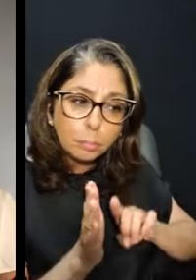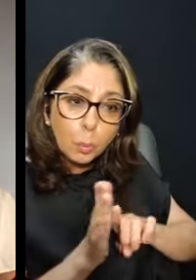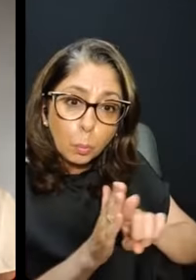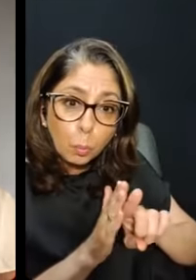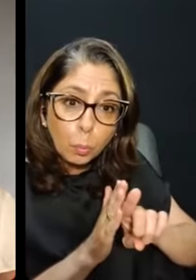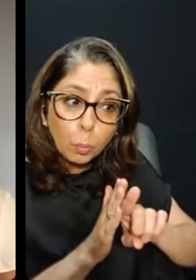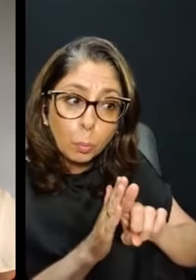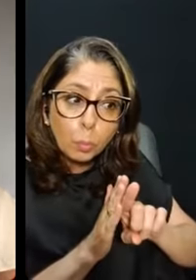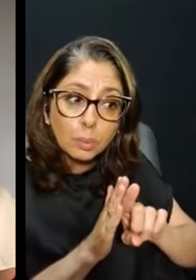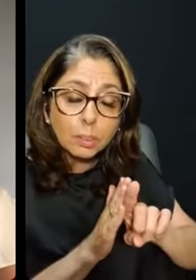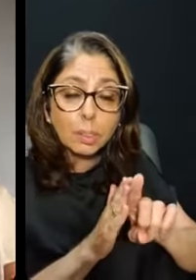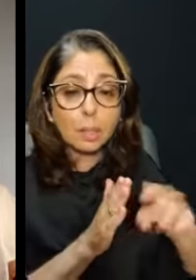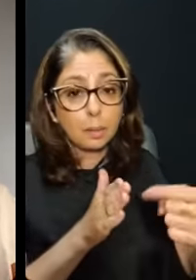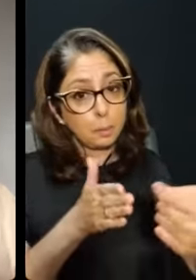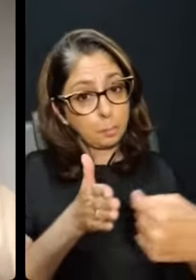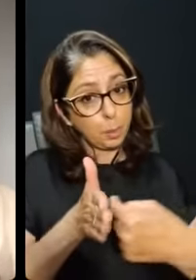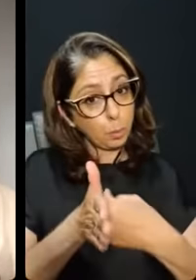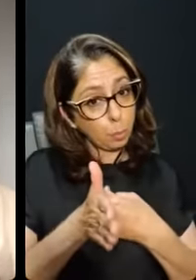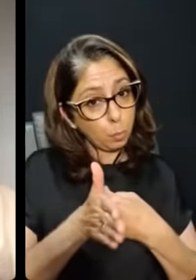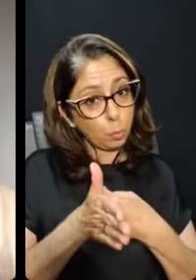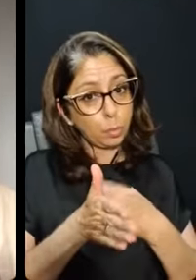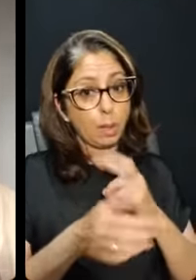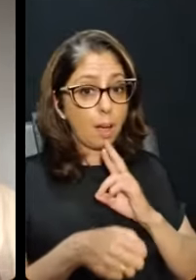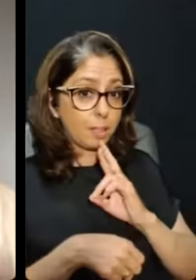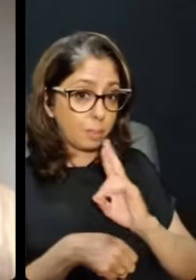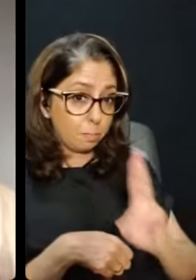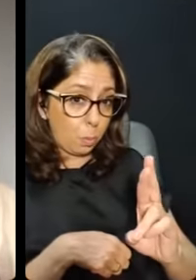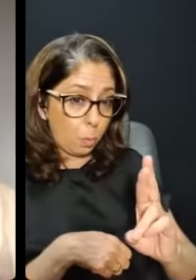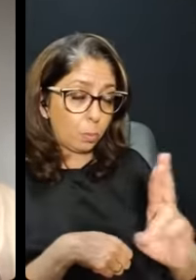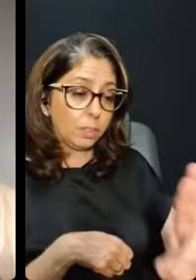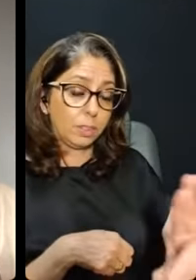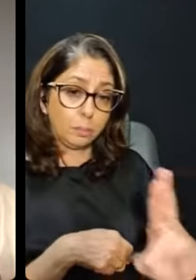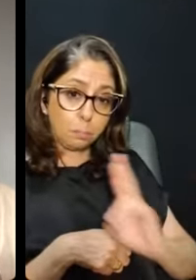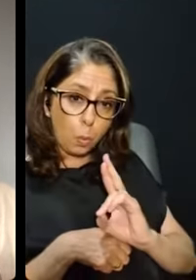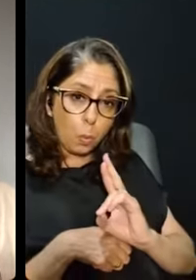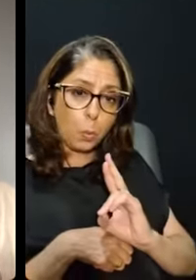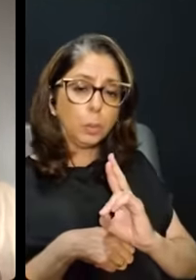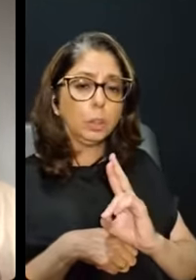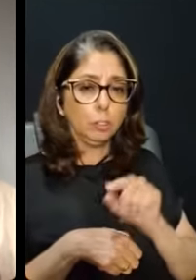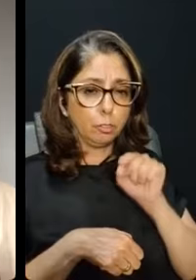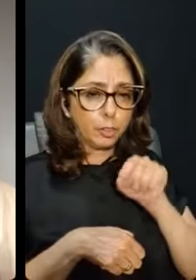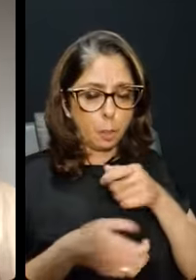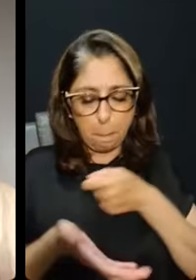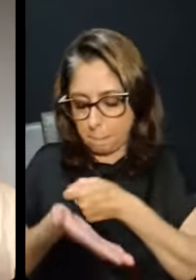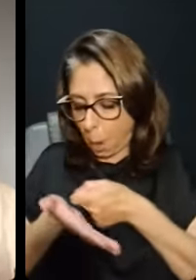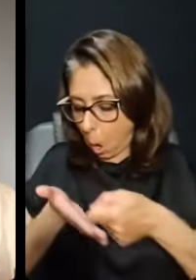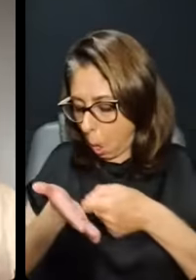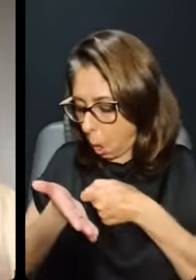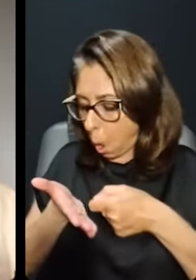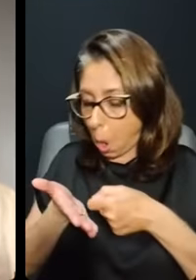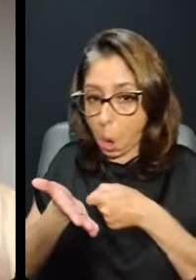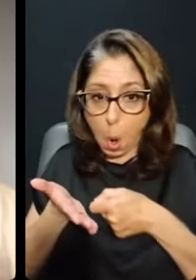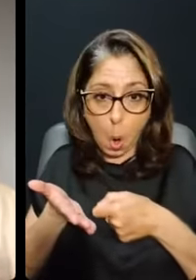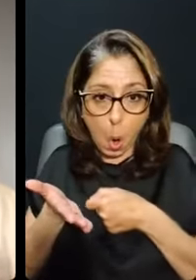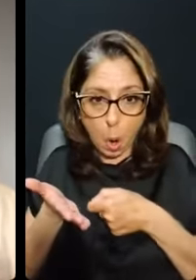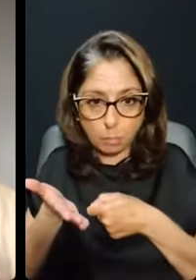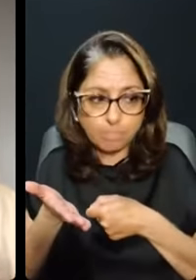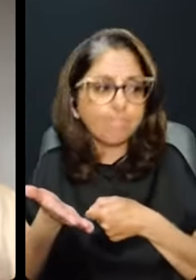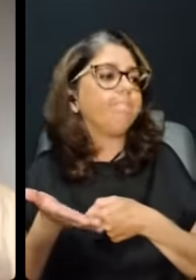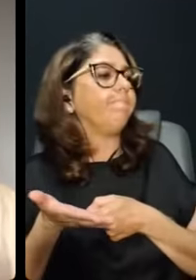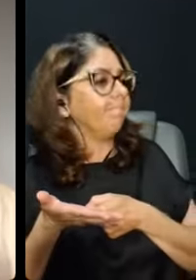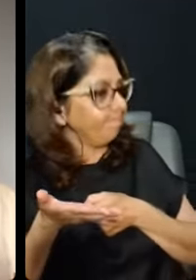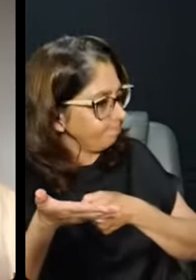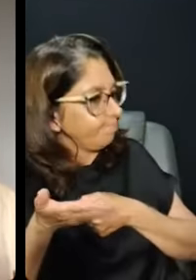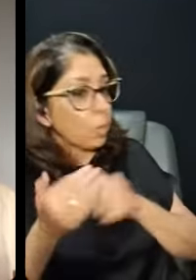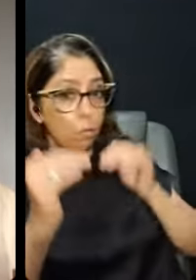completamente diferente da outra e vai ter necessidades e vontade diferentes. Então, o contexto da residência, ele é